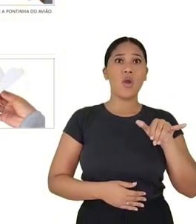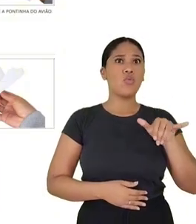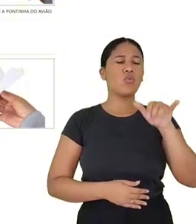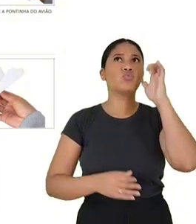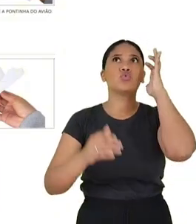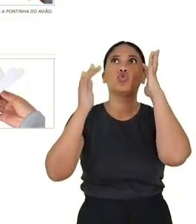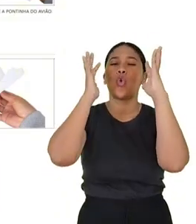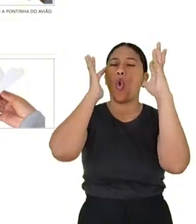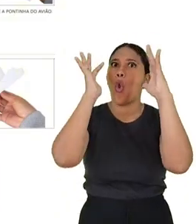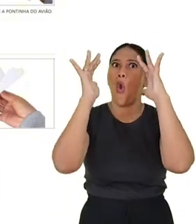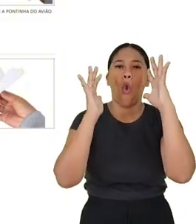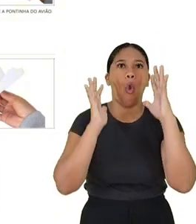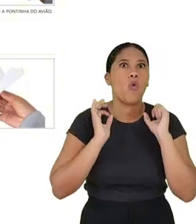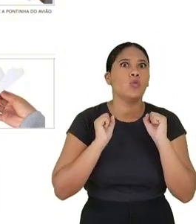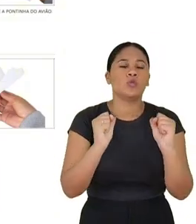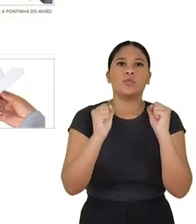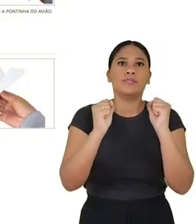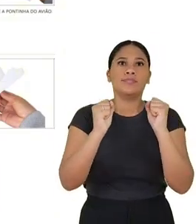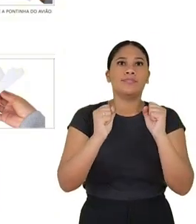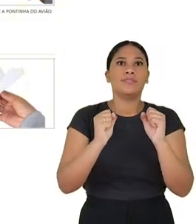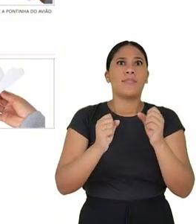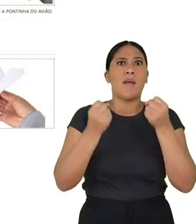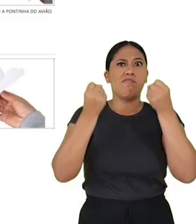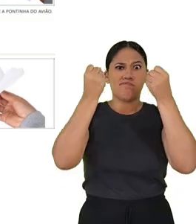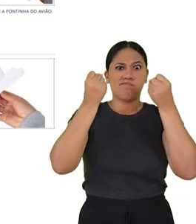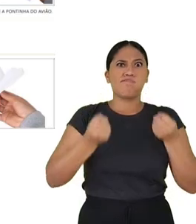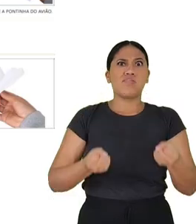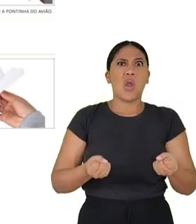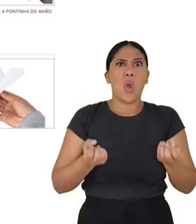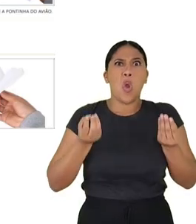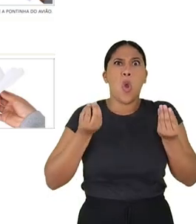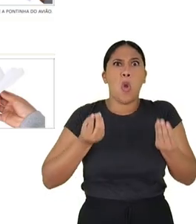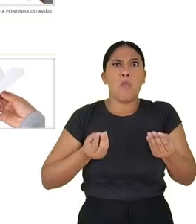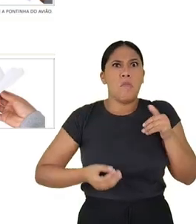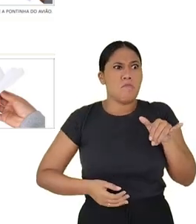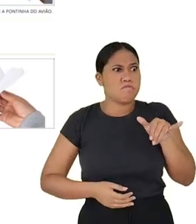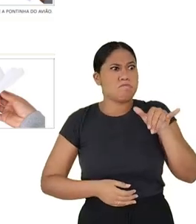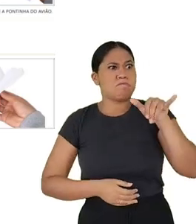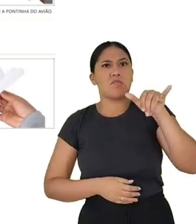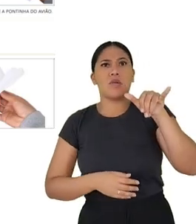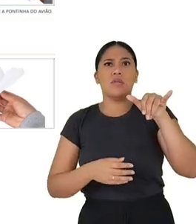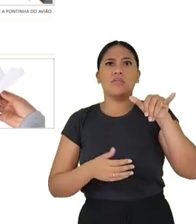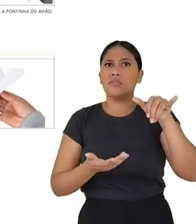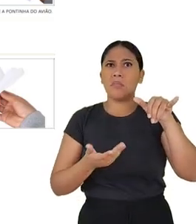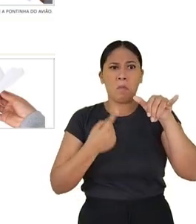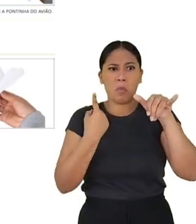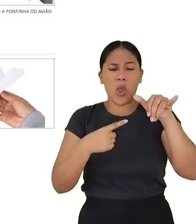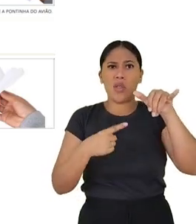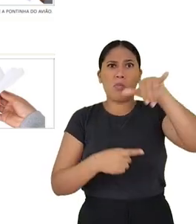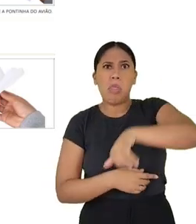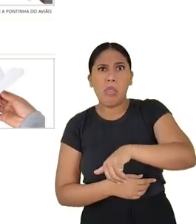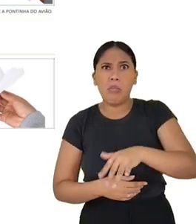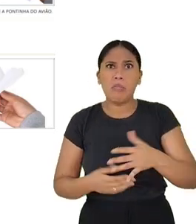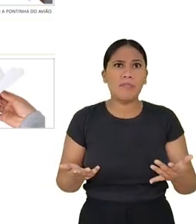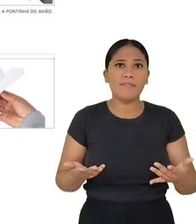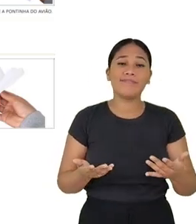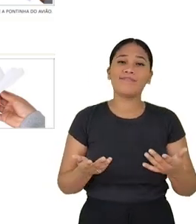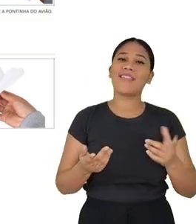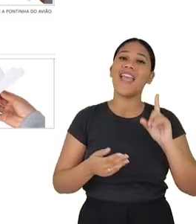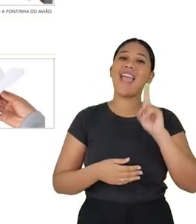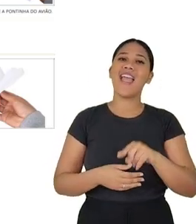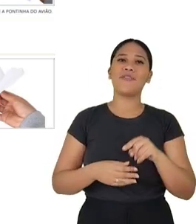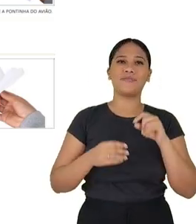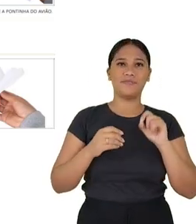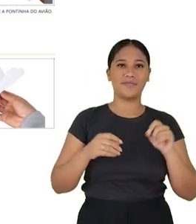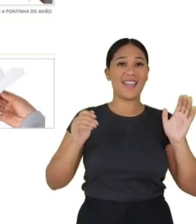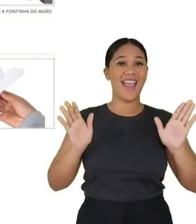voar. Mas como um veículo tão pesado consegue se manter no ar? Por que ele não cai?